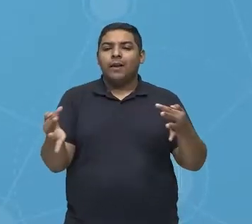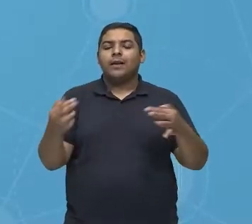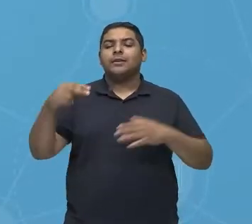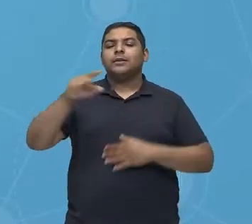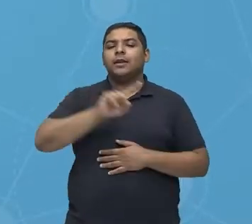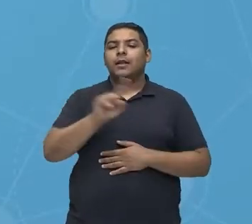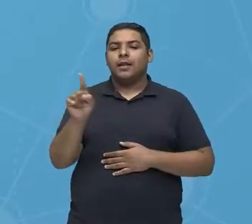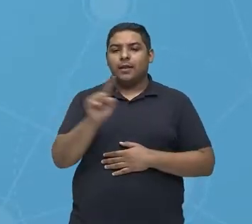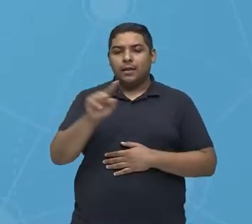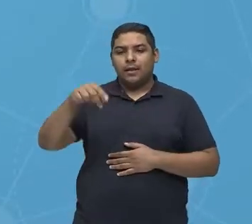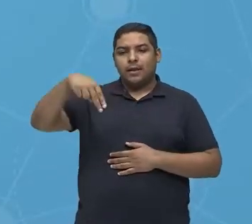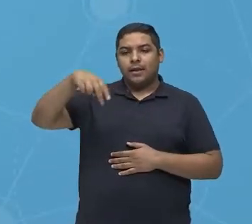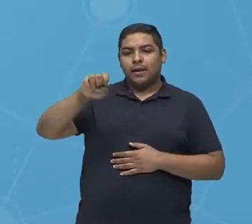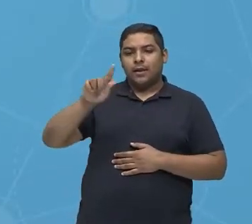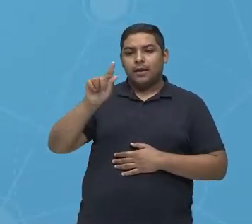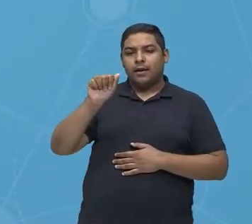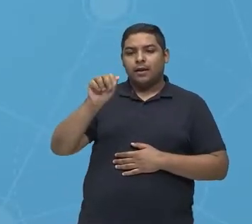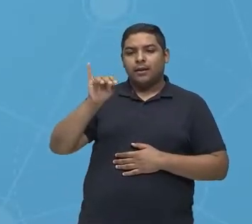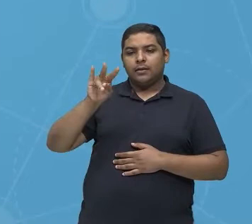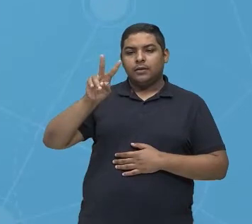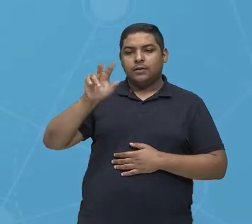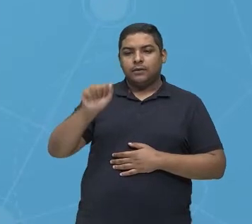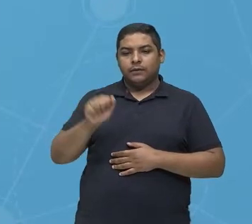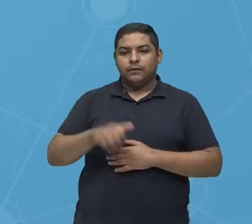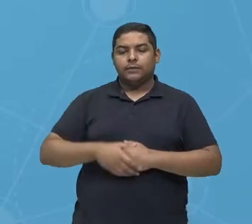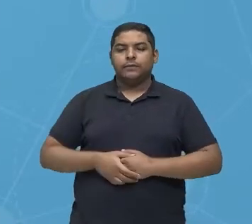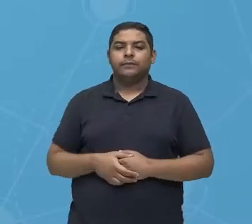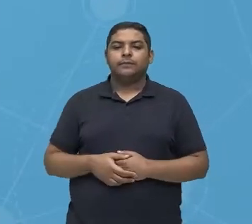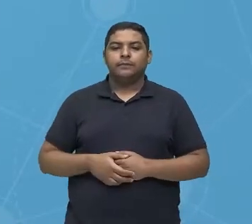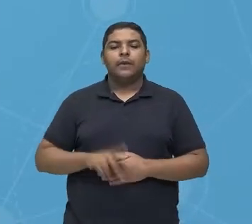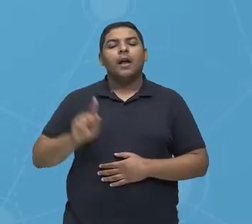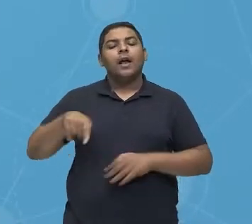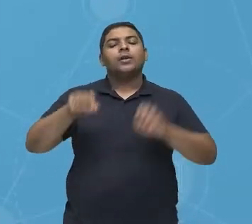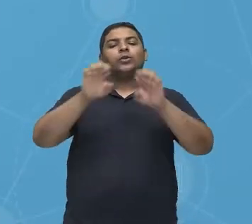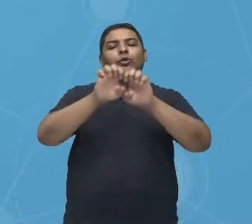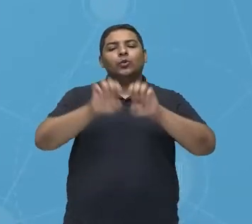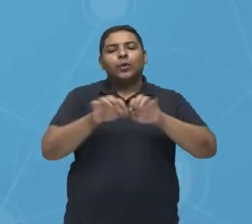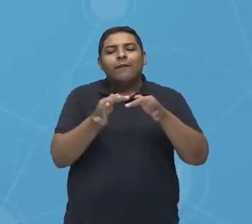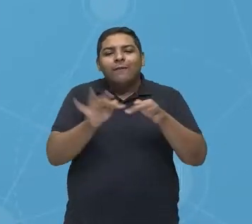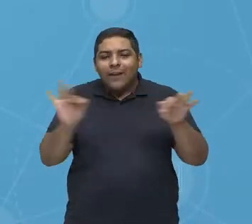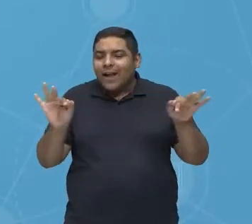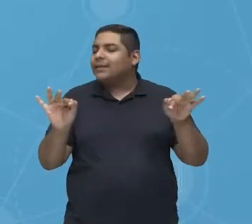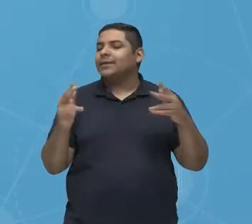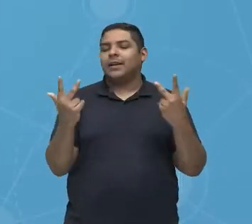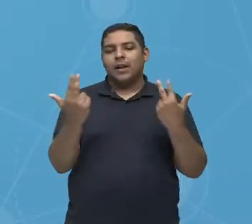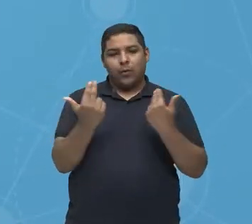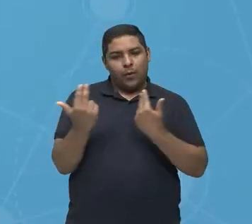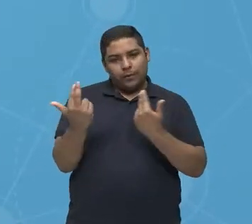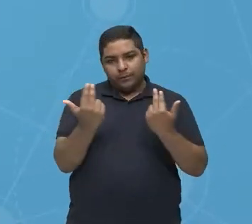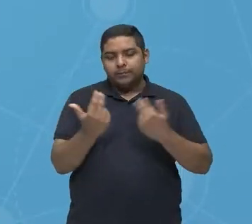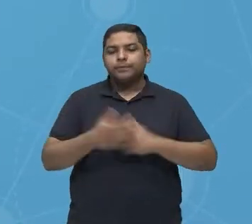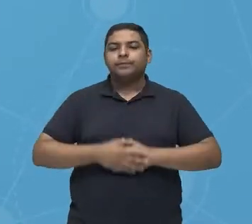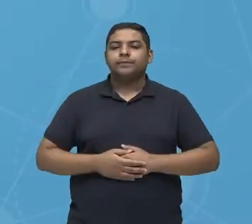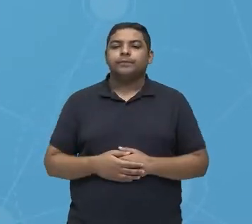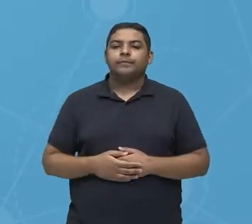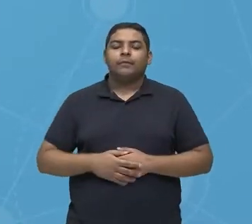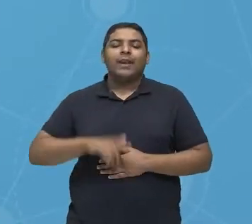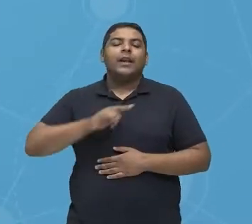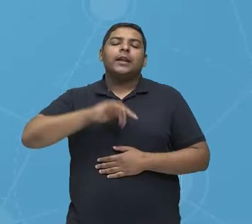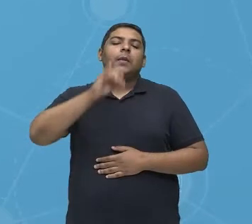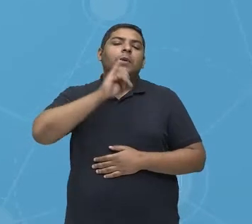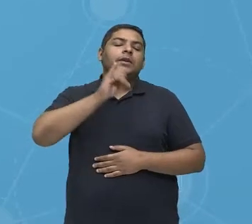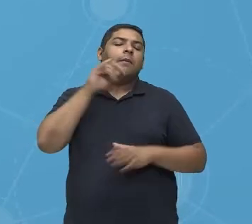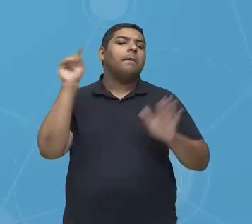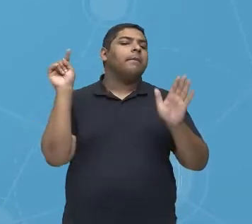que muda. De resto, a estrutura permanece igual. Já não é o que acontece agora quando eu tenho, então, uma pergunta utilizando o verbo to